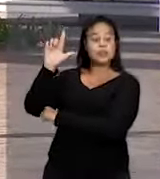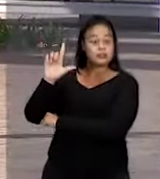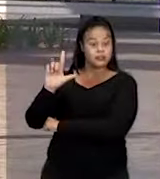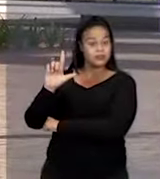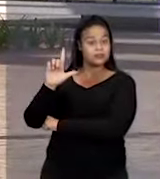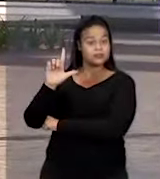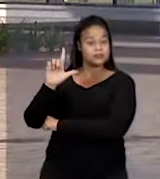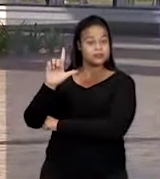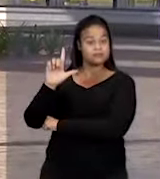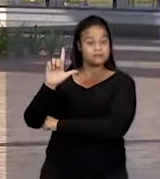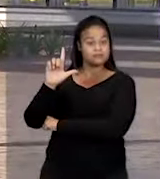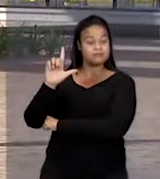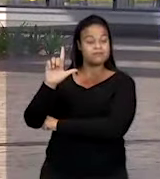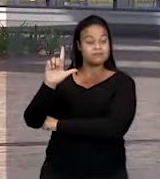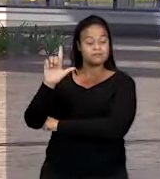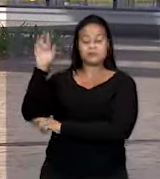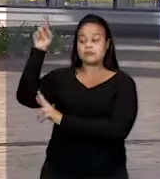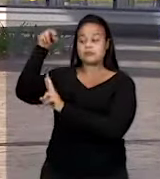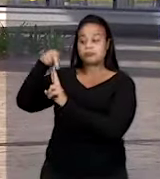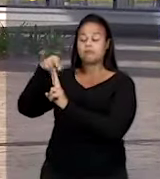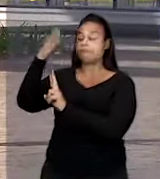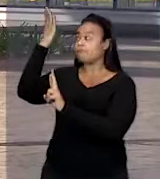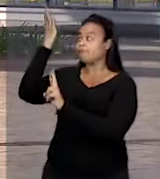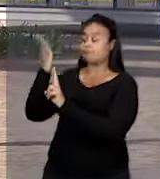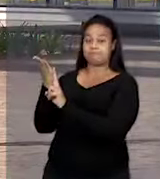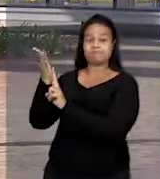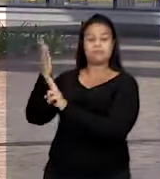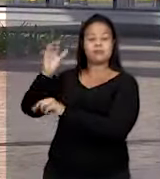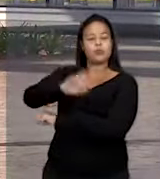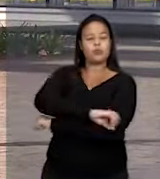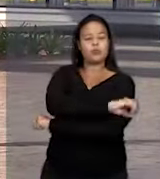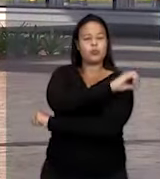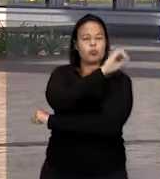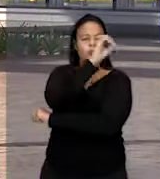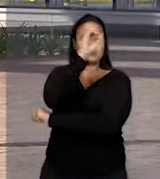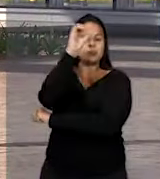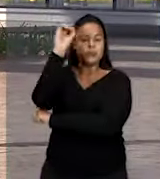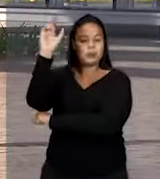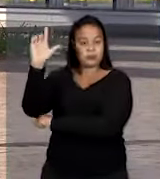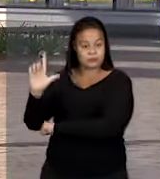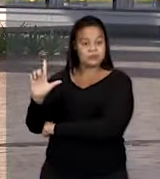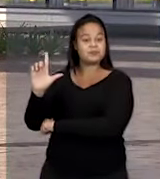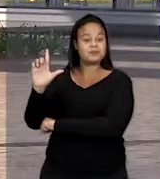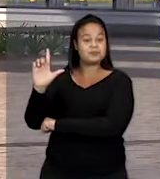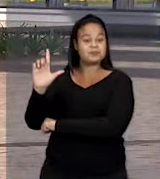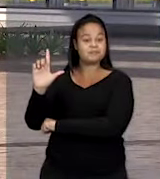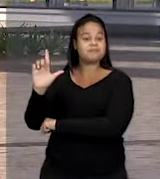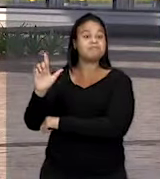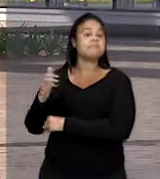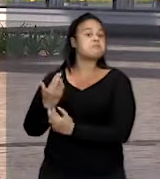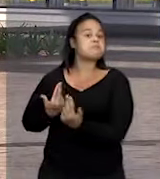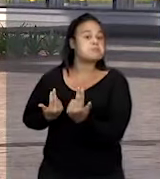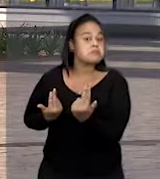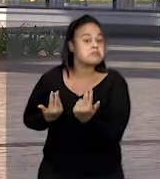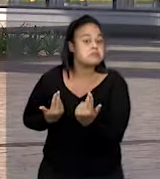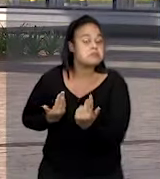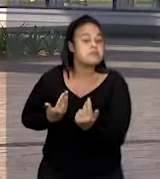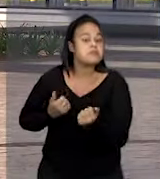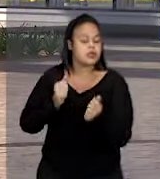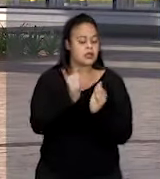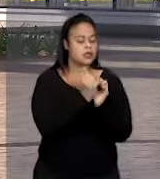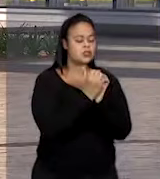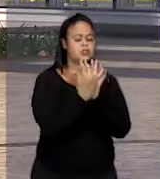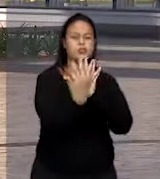leste. Esse é o nosso ponto de referência. O Sol pela manhã aparece ao leste. Assim, a minha sombra